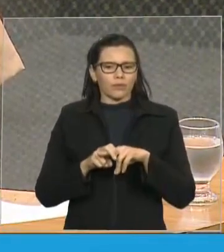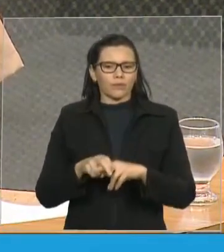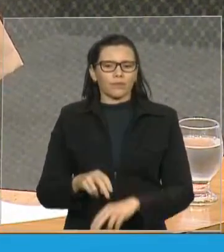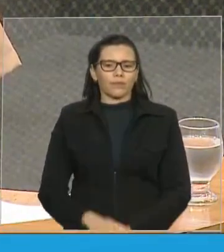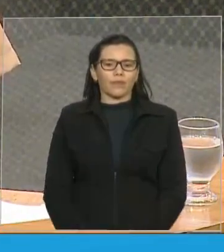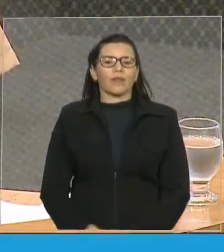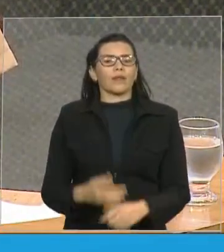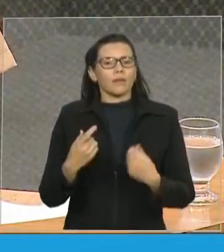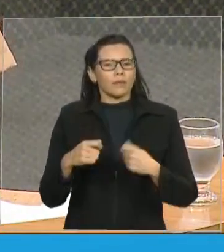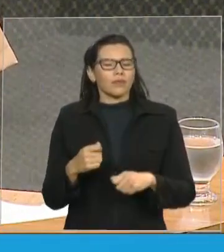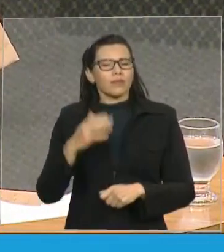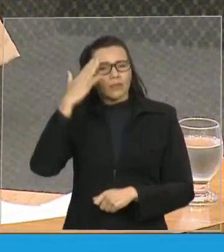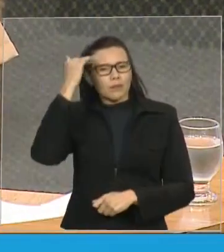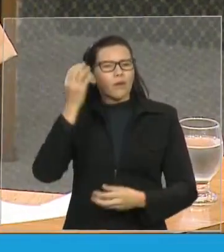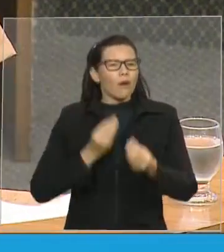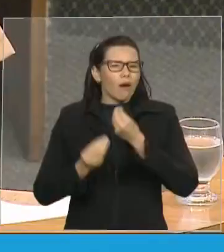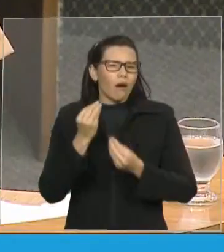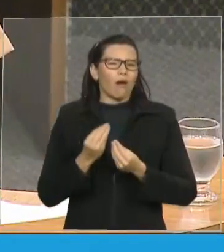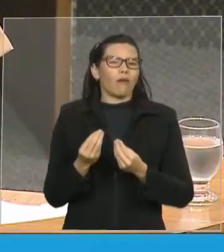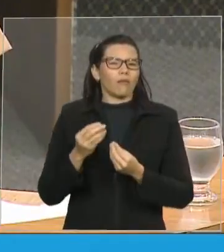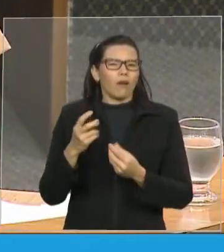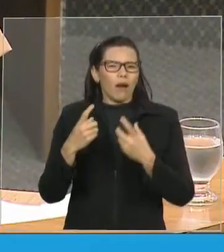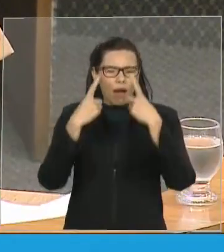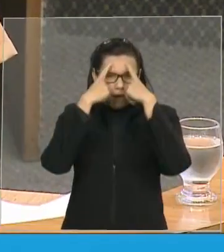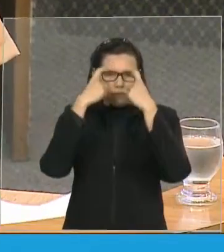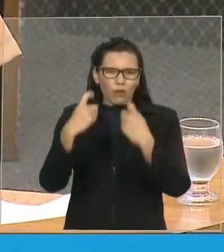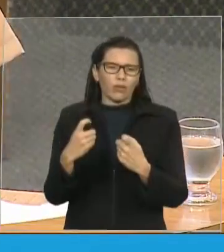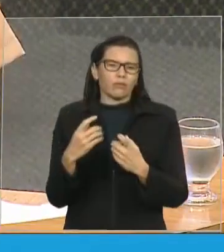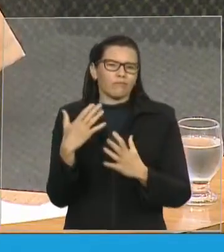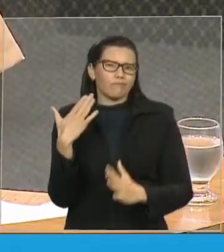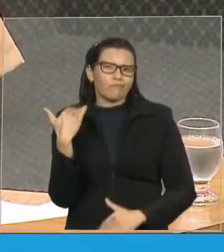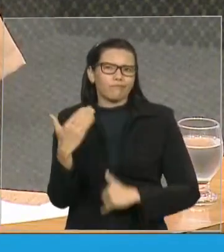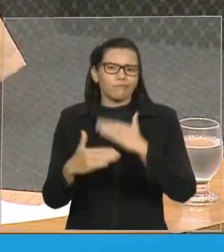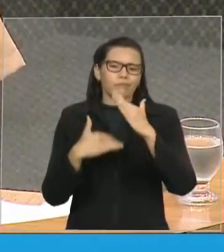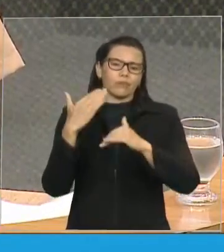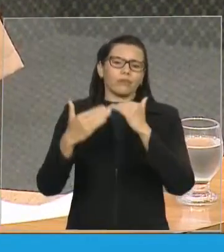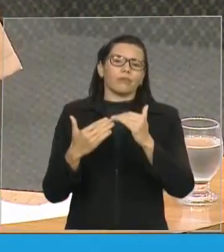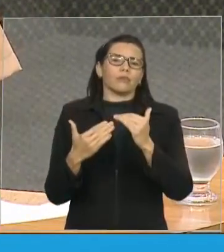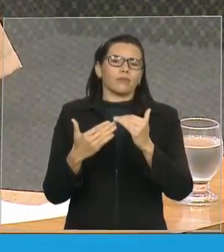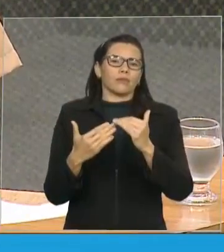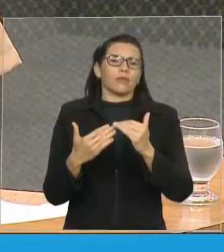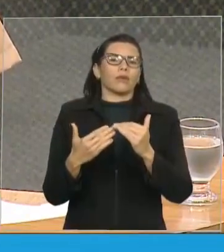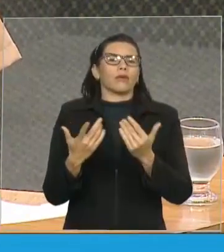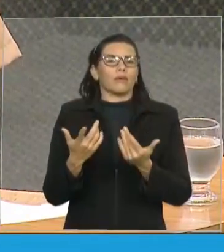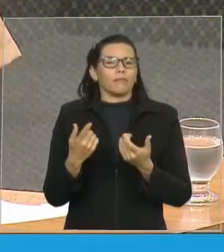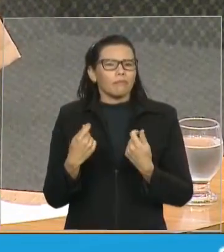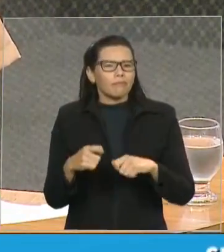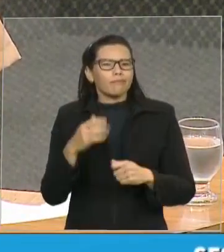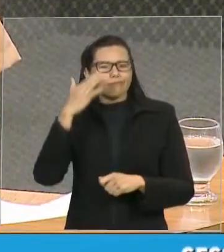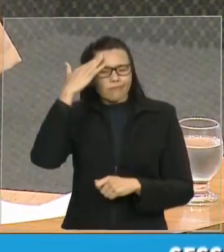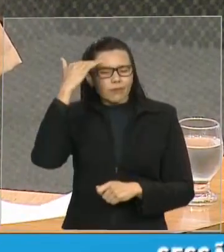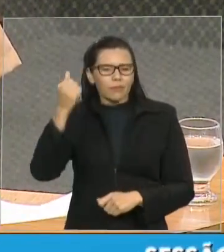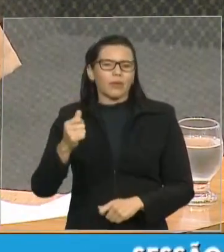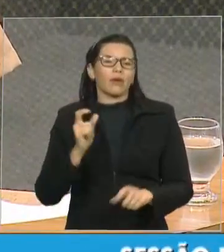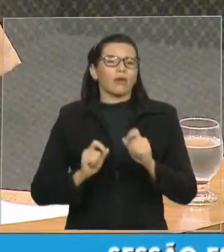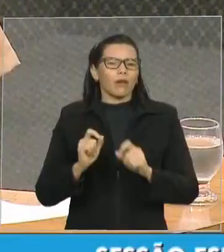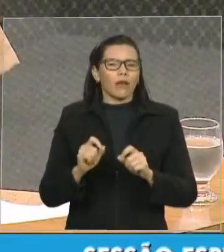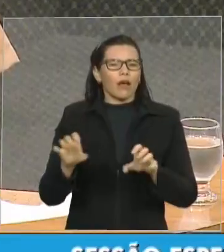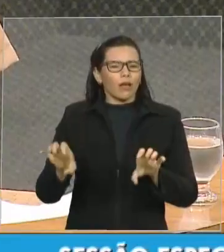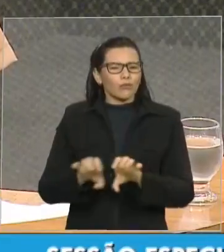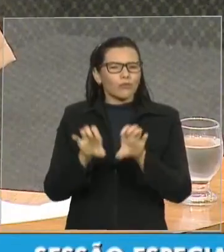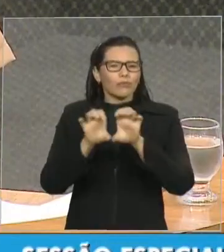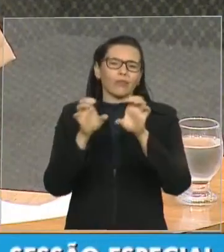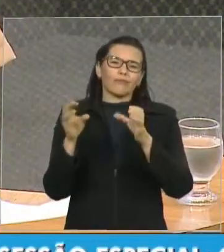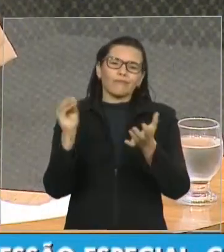violência. Em primeiro lugar, as que se ligam a situações estruturais de violência, de miséria,